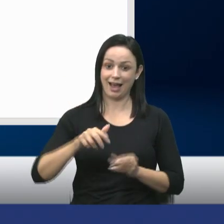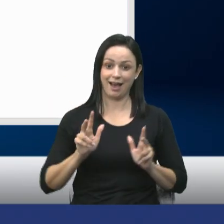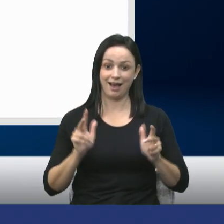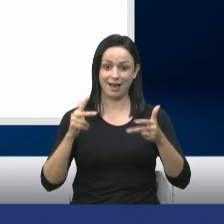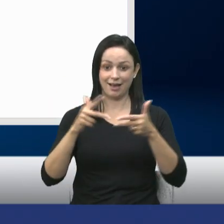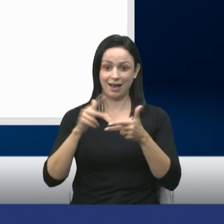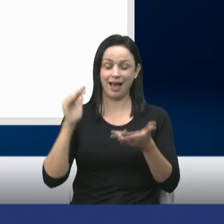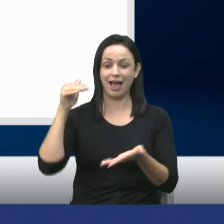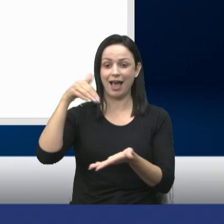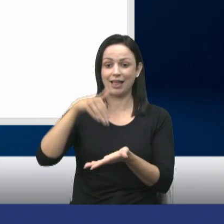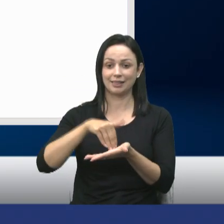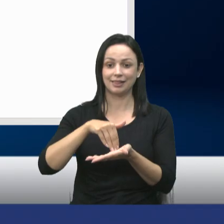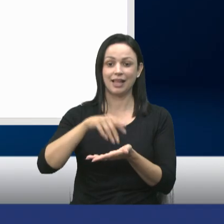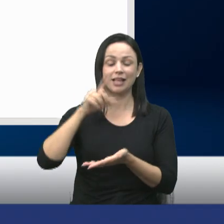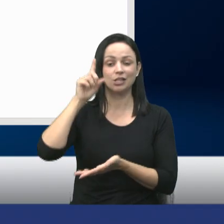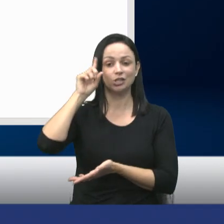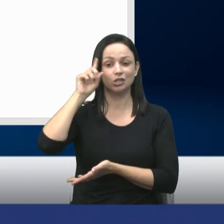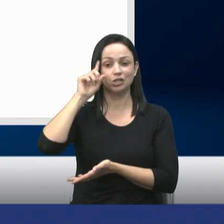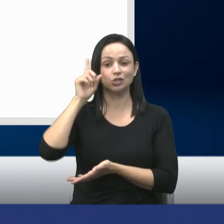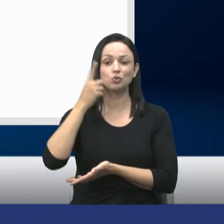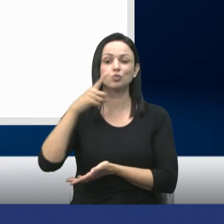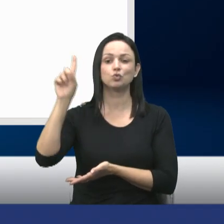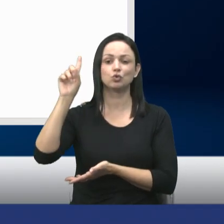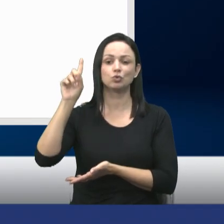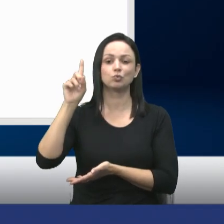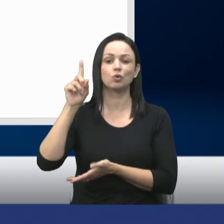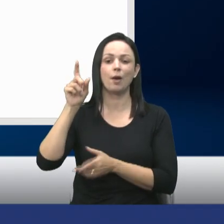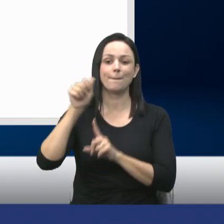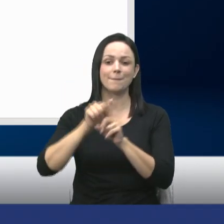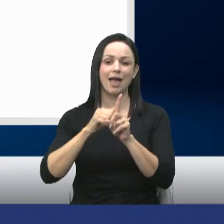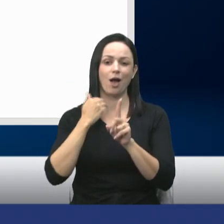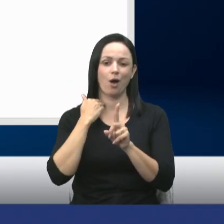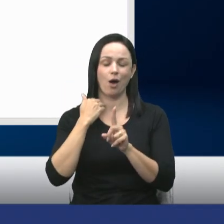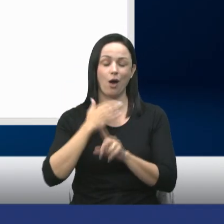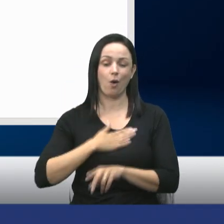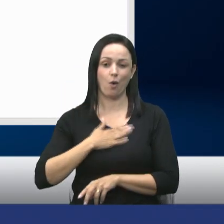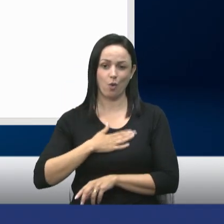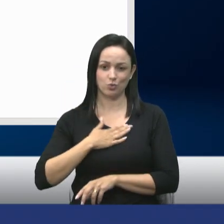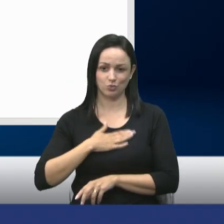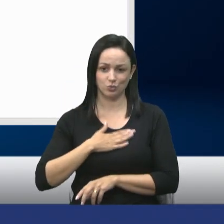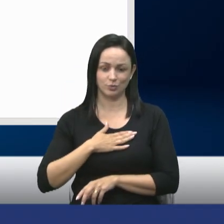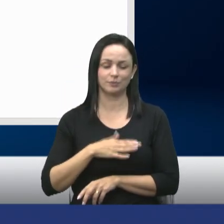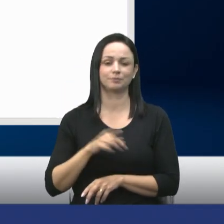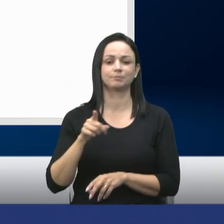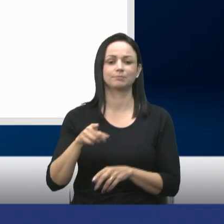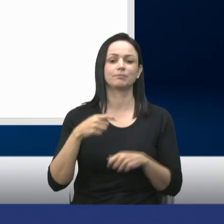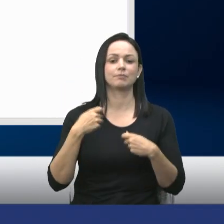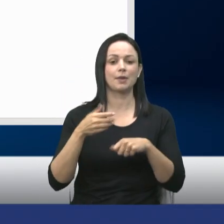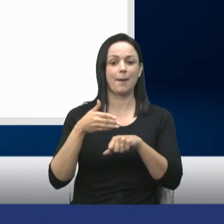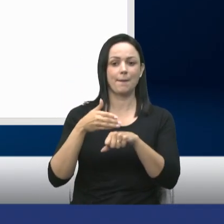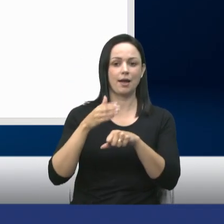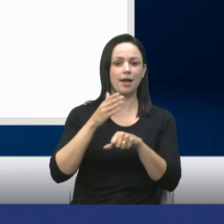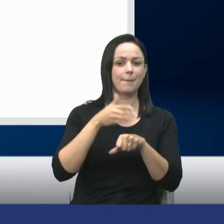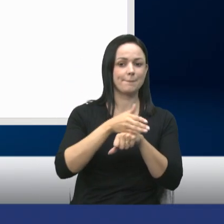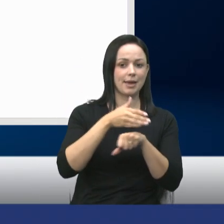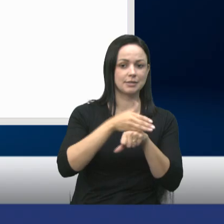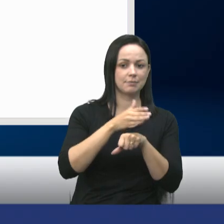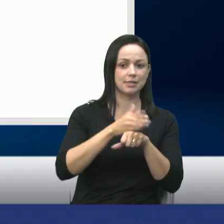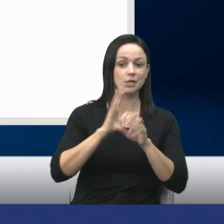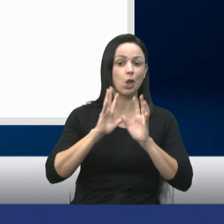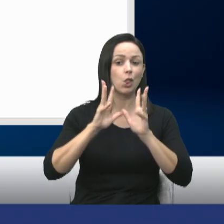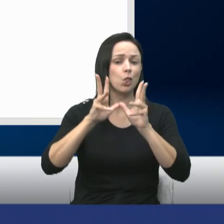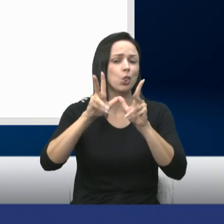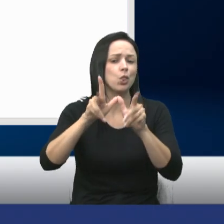o último dia agora de agosto. Ele está sendo construído com a participação de todas as secretarias e órgãos